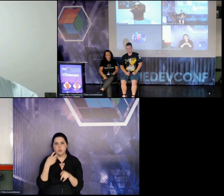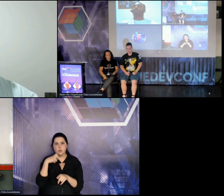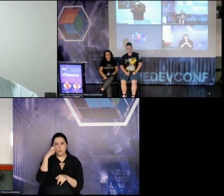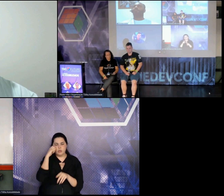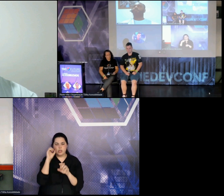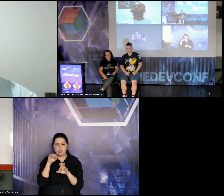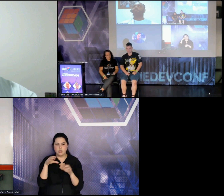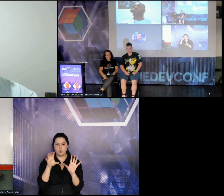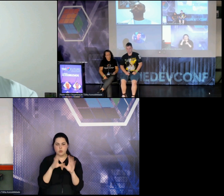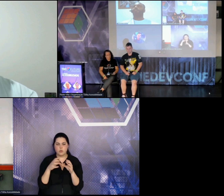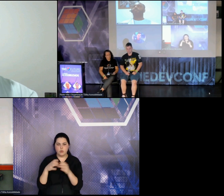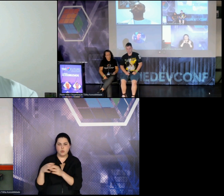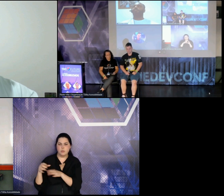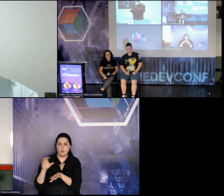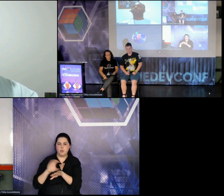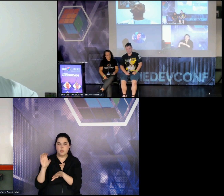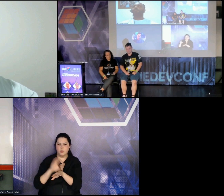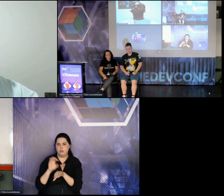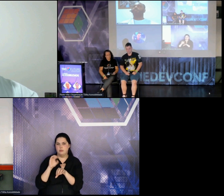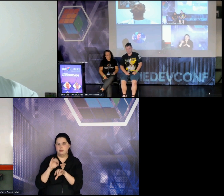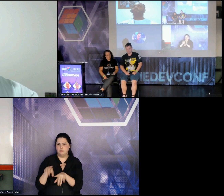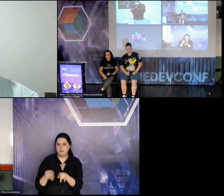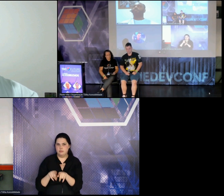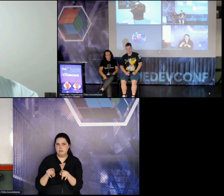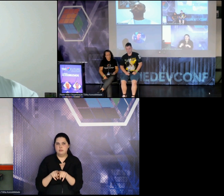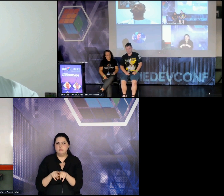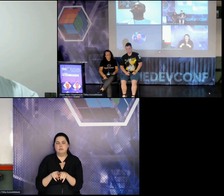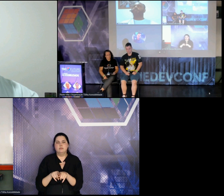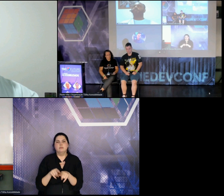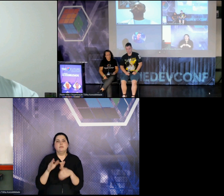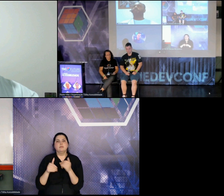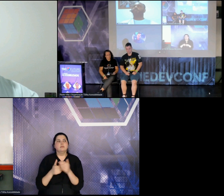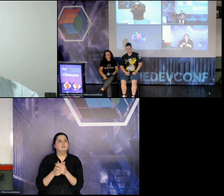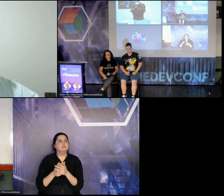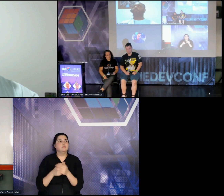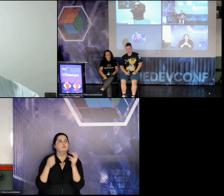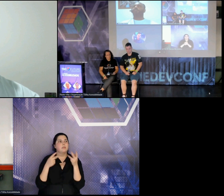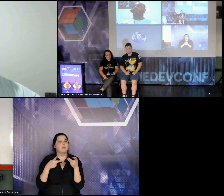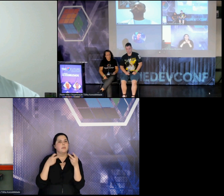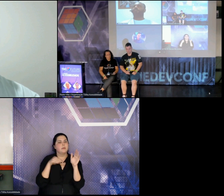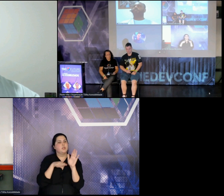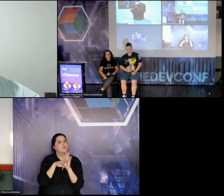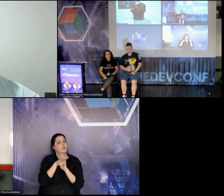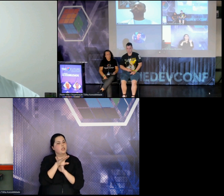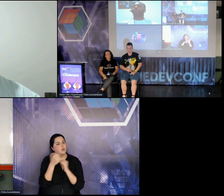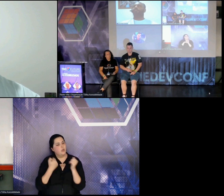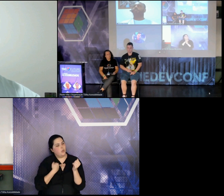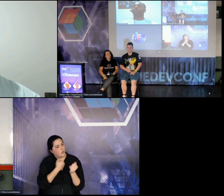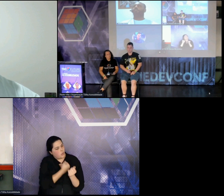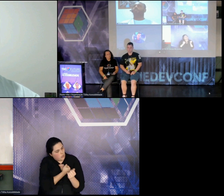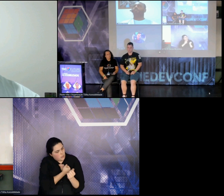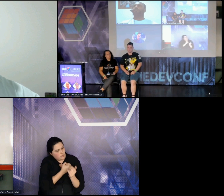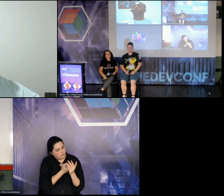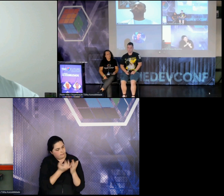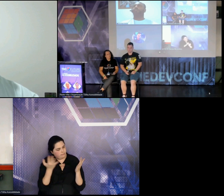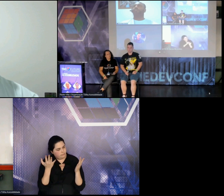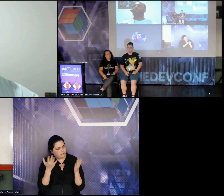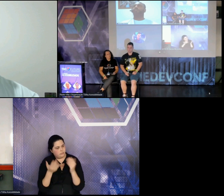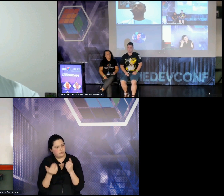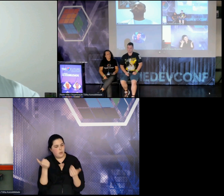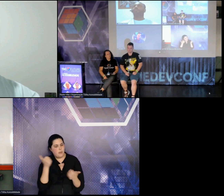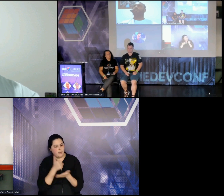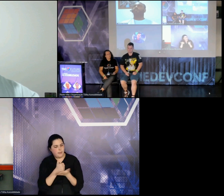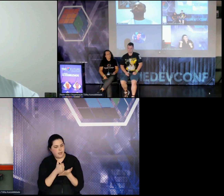times, capacitação, e em seguida a gente também olhar para indicadores, que é o que dá uma sustentação